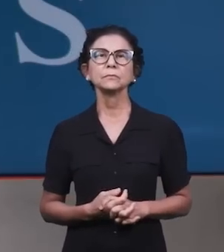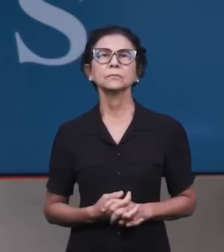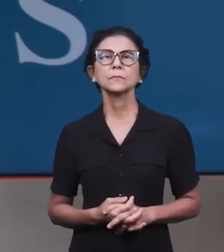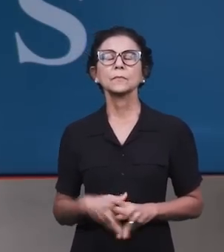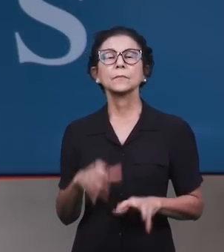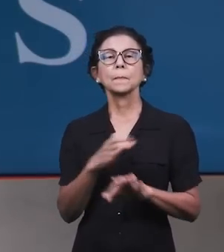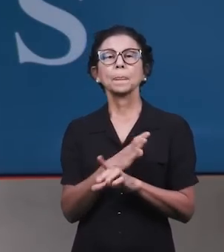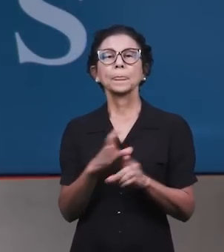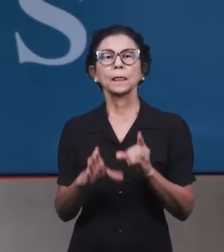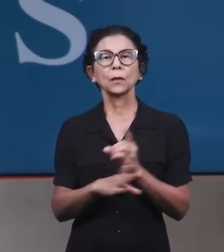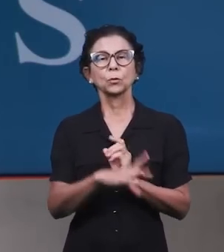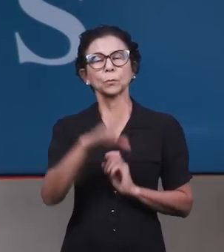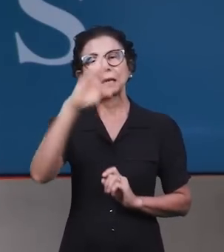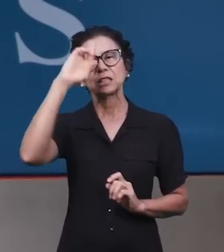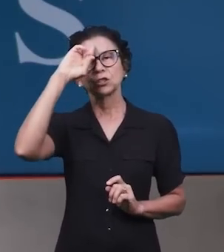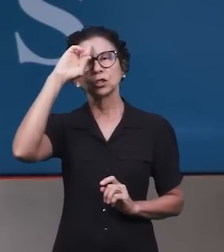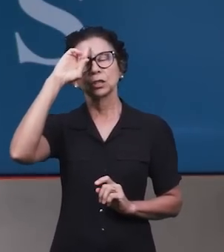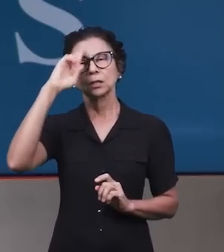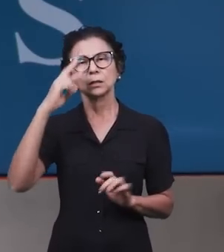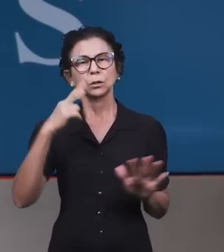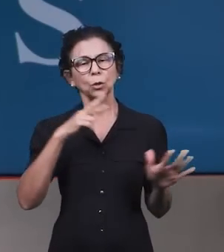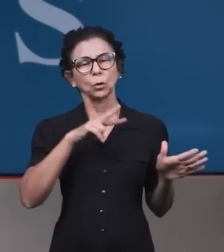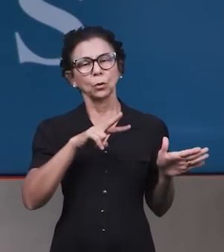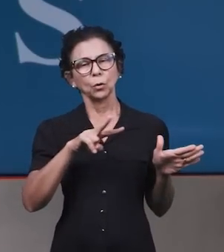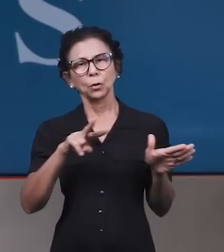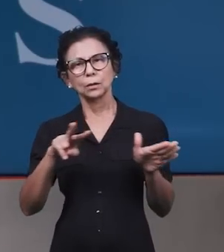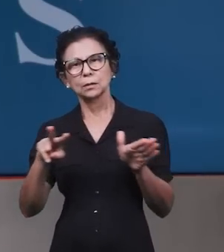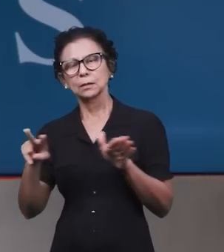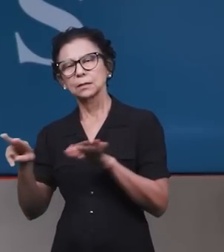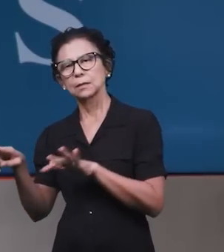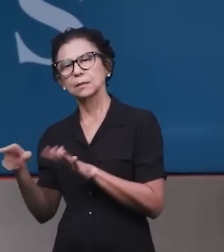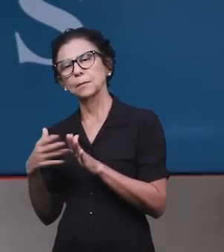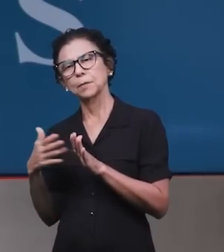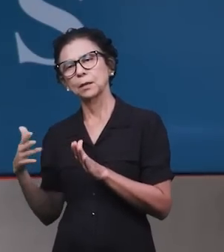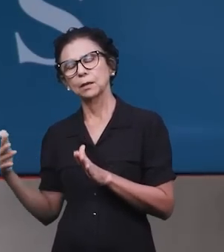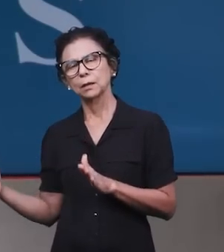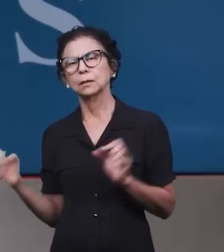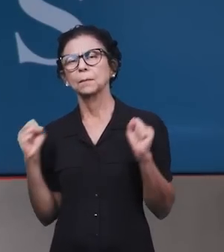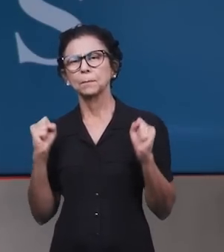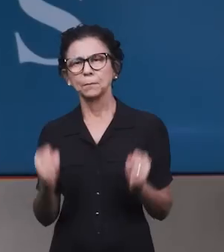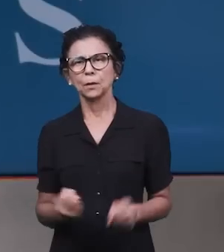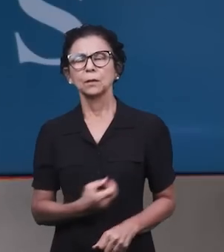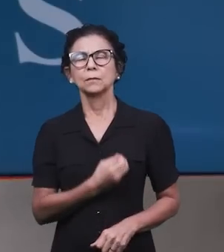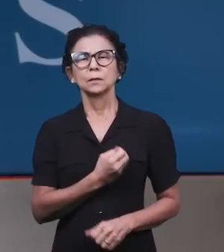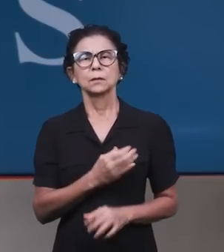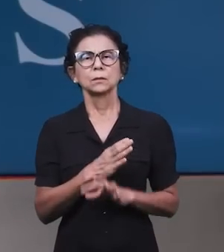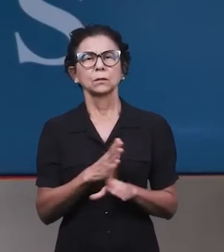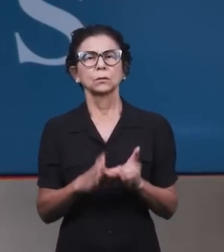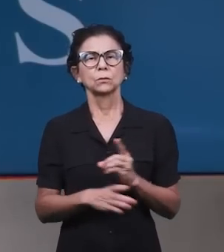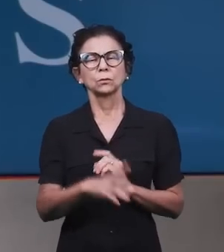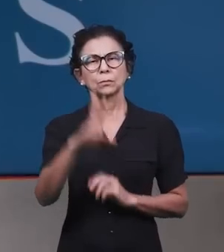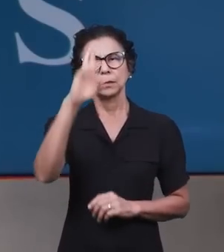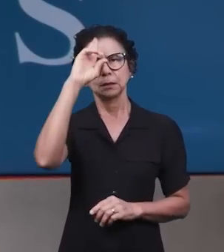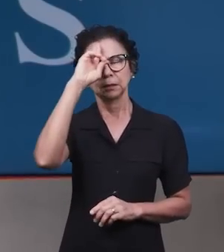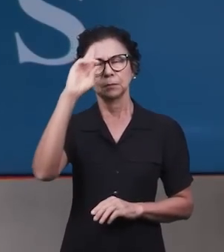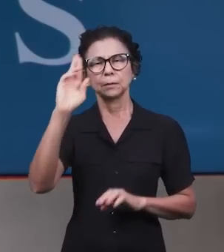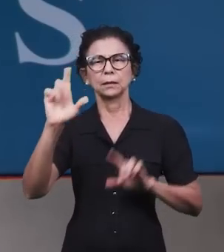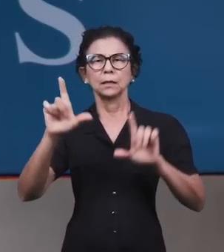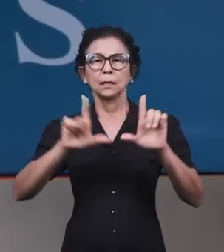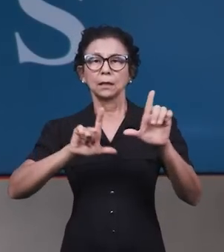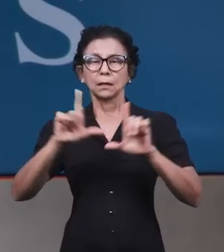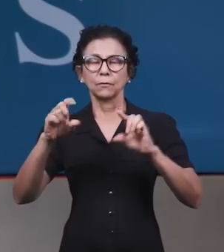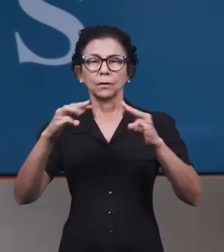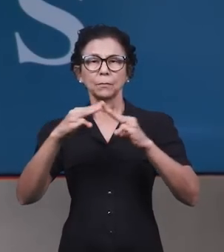Culto ao Meio-Dia. Durante toda essa semana, você pode participar do Culto ao Meio-Dia, transmissão pela rádio e pela TV Manaim, pelas